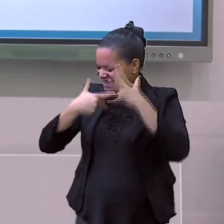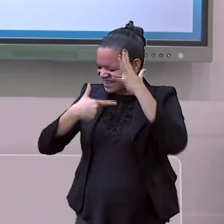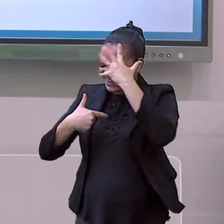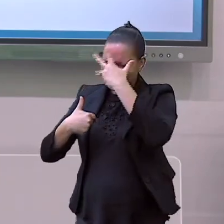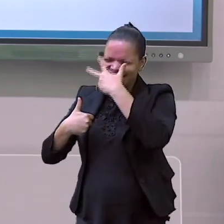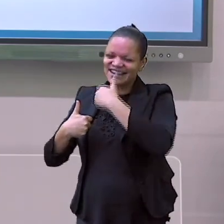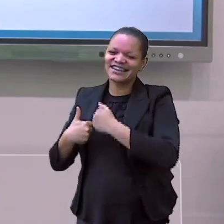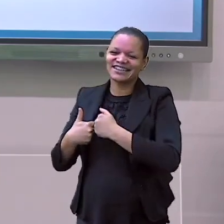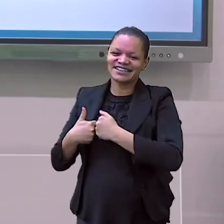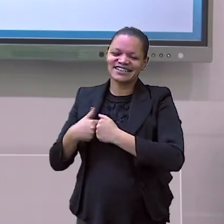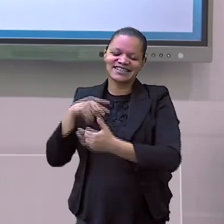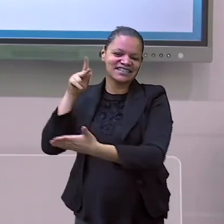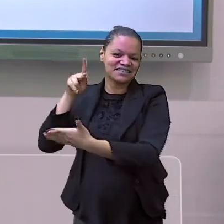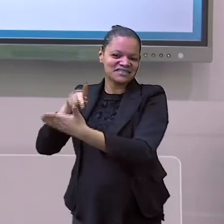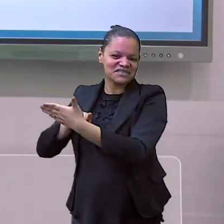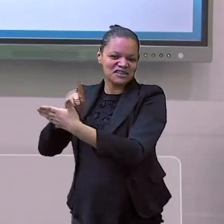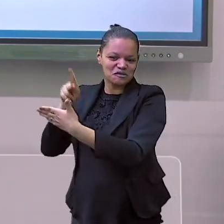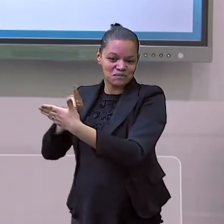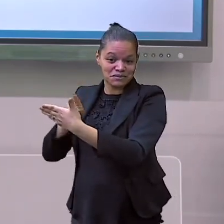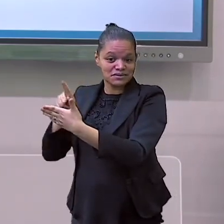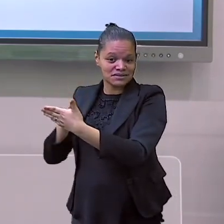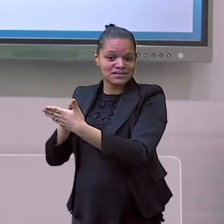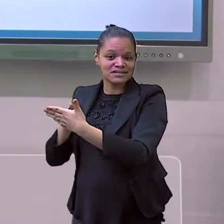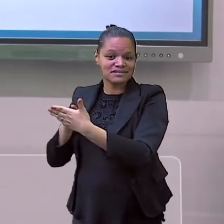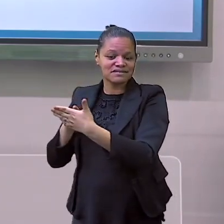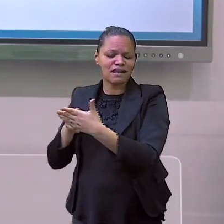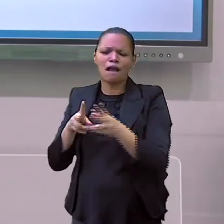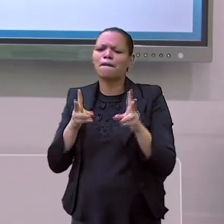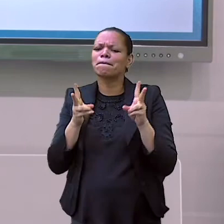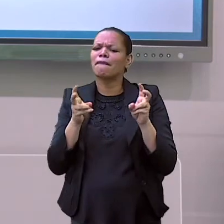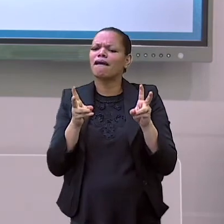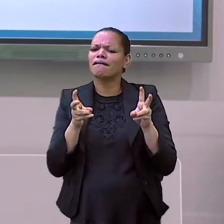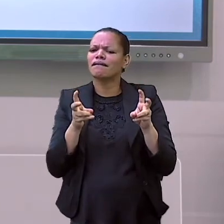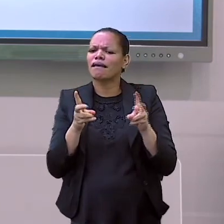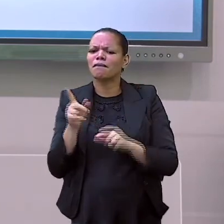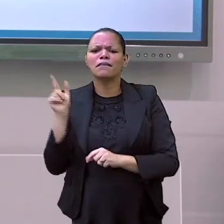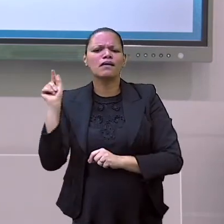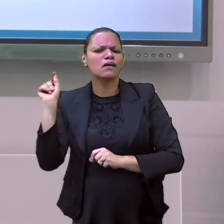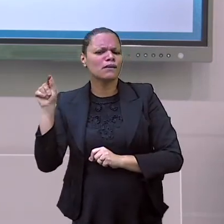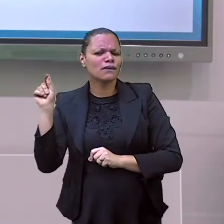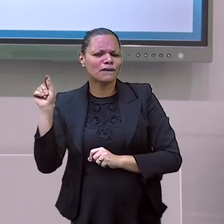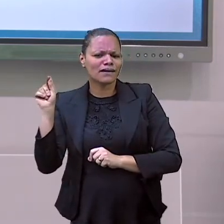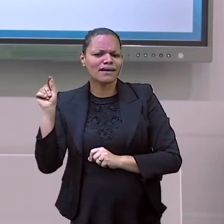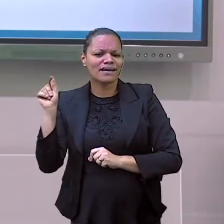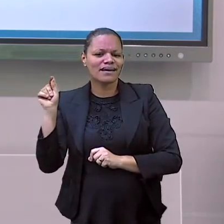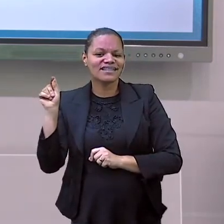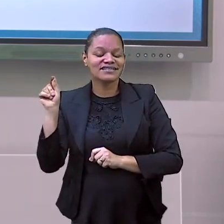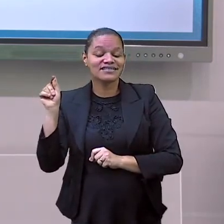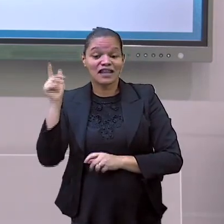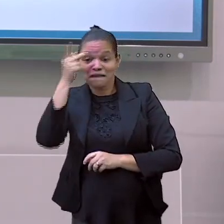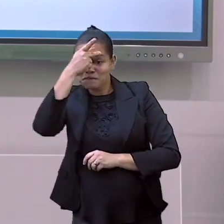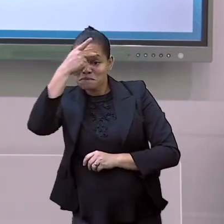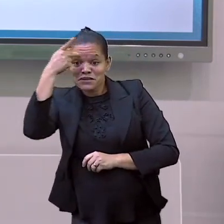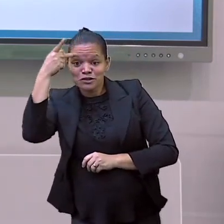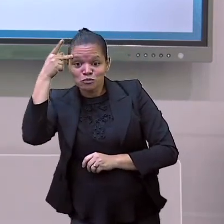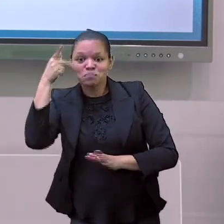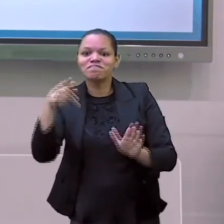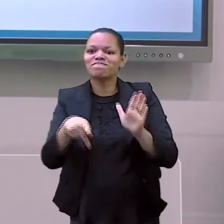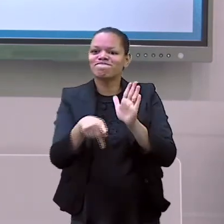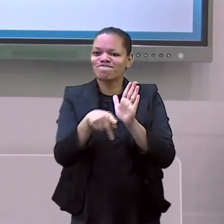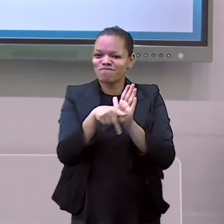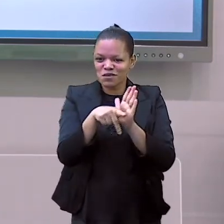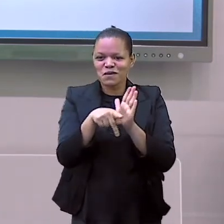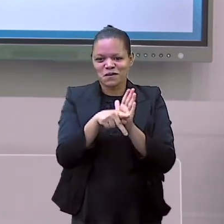A gente percebe que no poema Identidade é a própria pessoa falando dela.